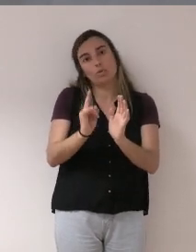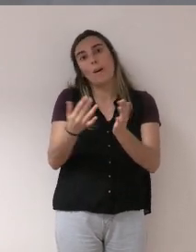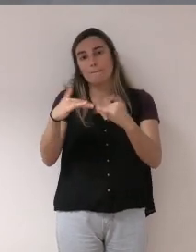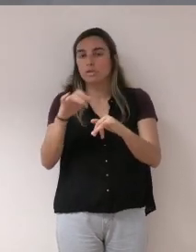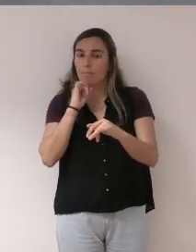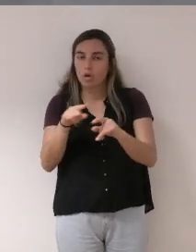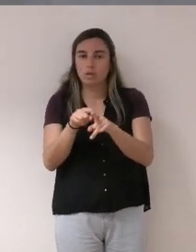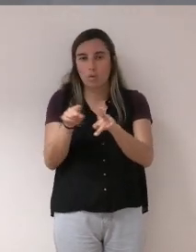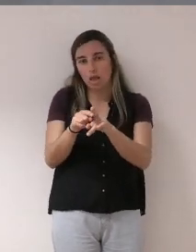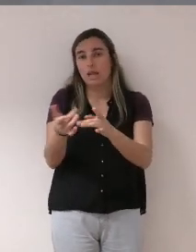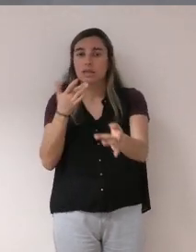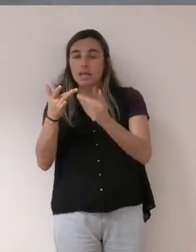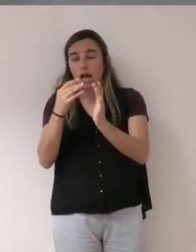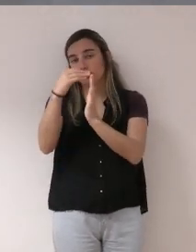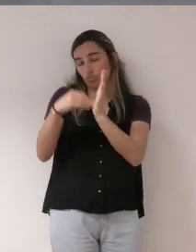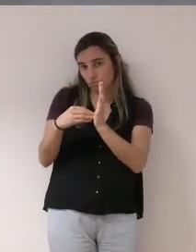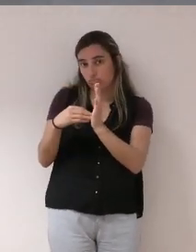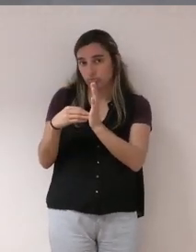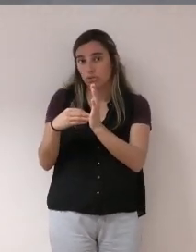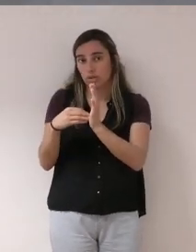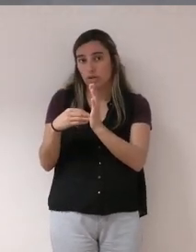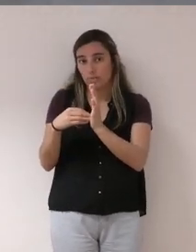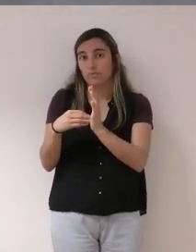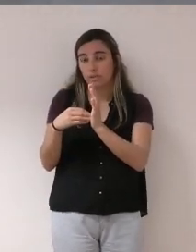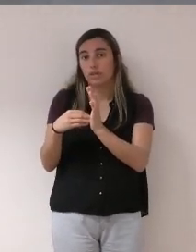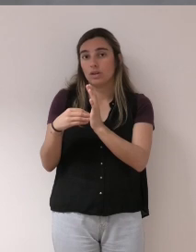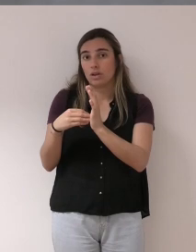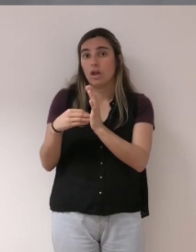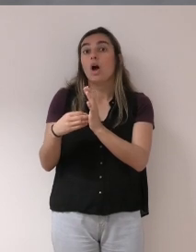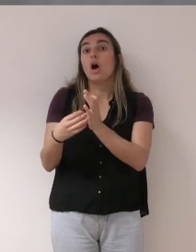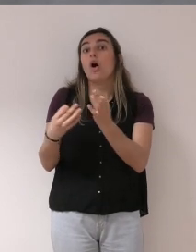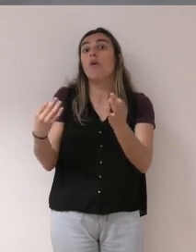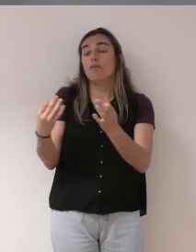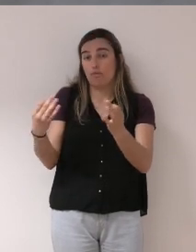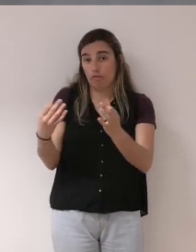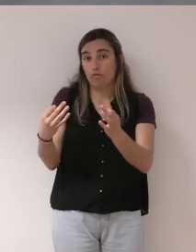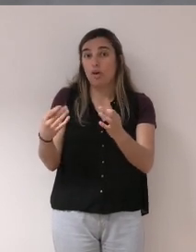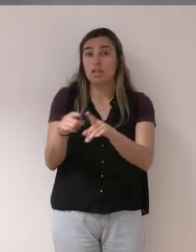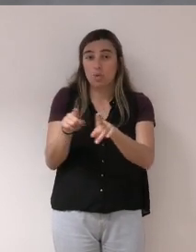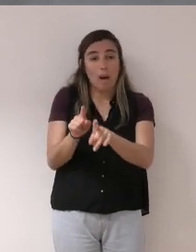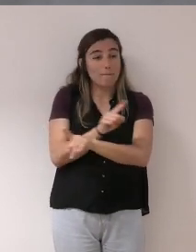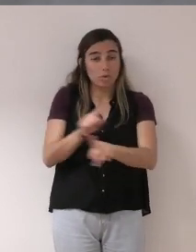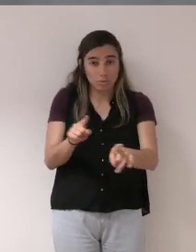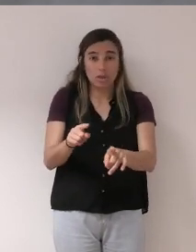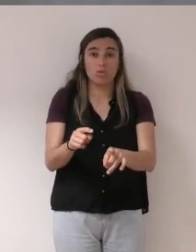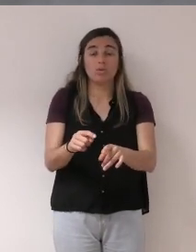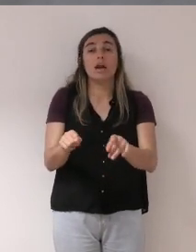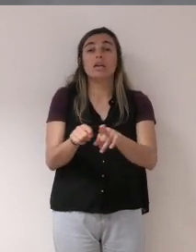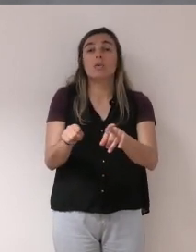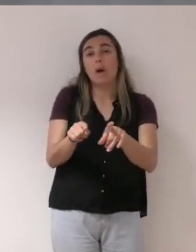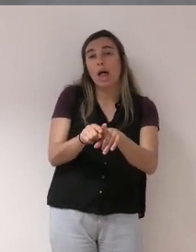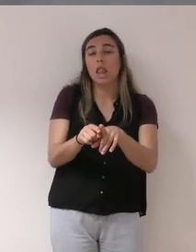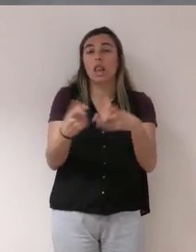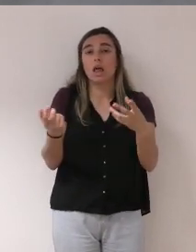teatro, do Tiago Rodrigues, né? Catarina, ou A Beleza de Matar Fascistas, que foi, por exemplo, censurado em Roma, não é? Não por